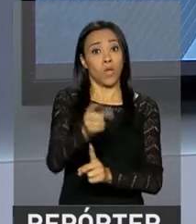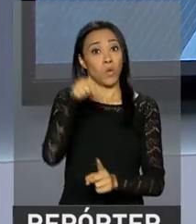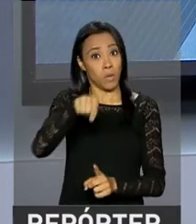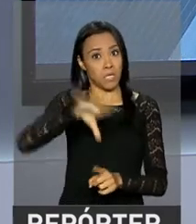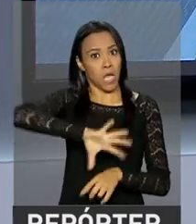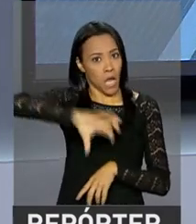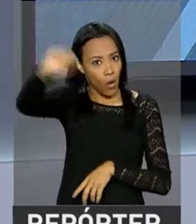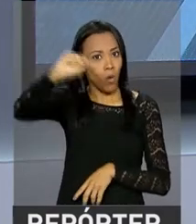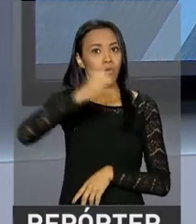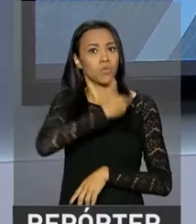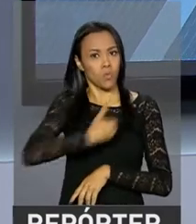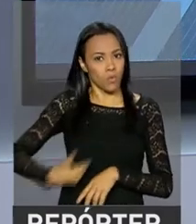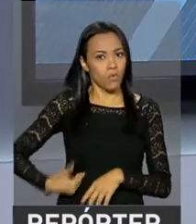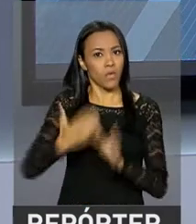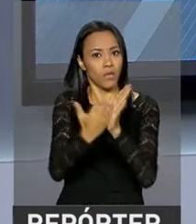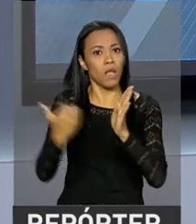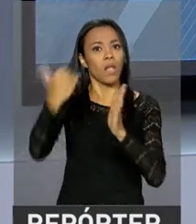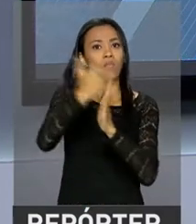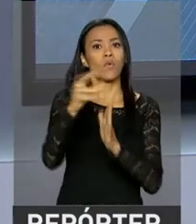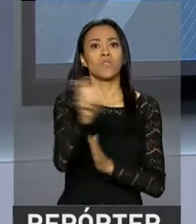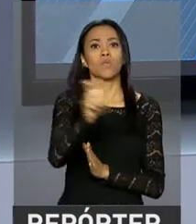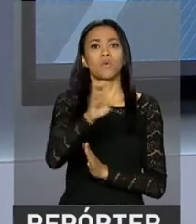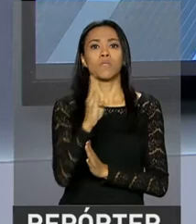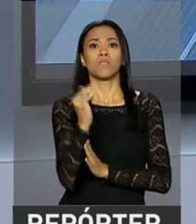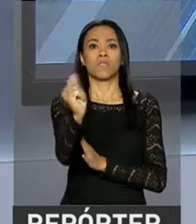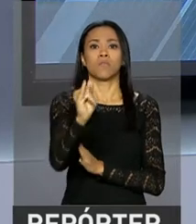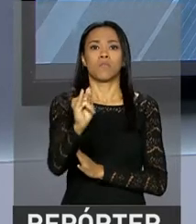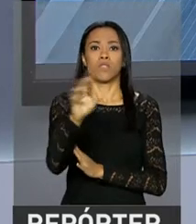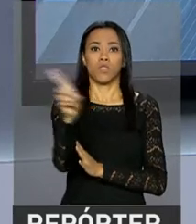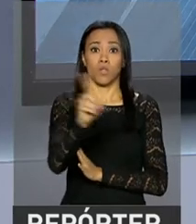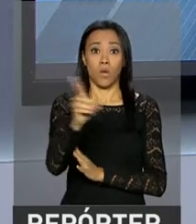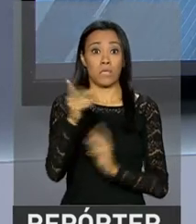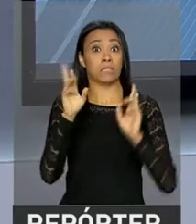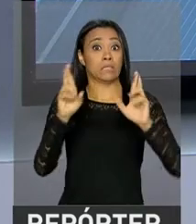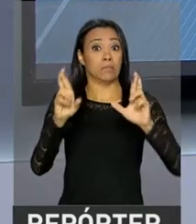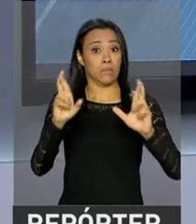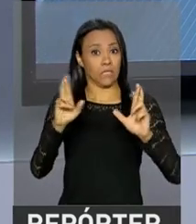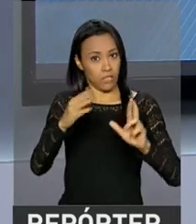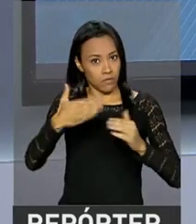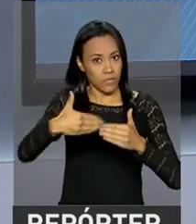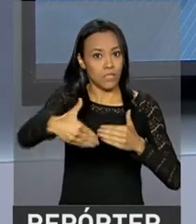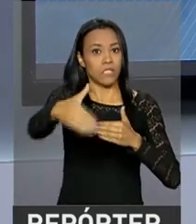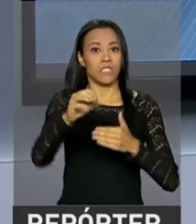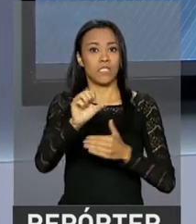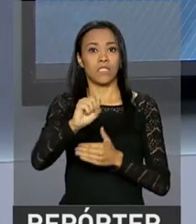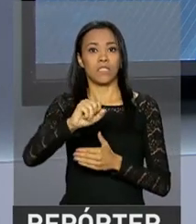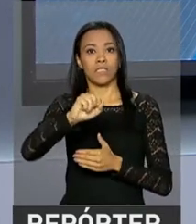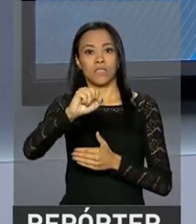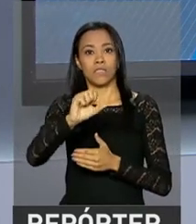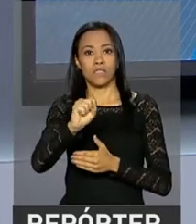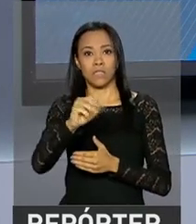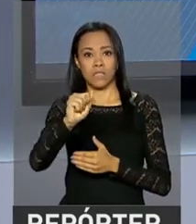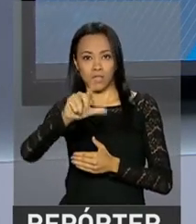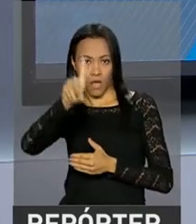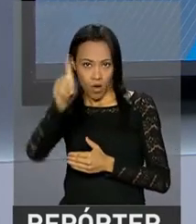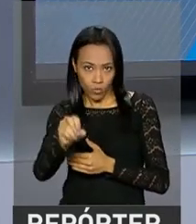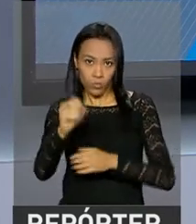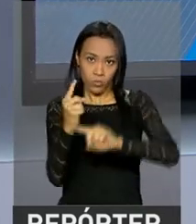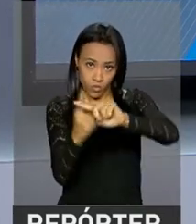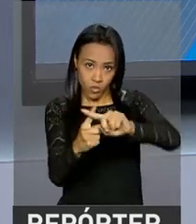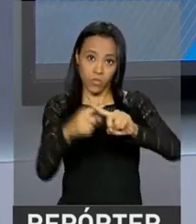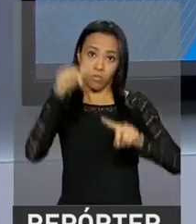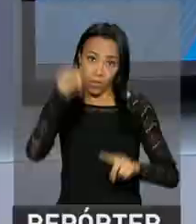elevou para 55 milhões de dólares a expectativa de saldo positivo na balança comercial para este